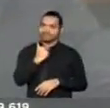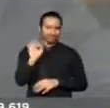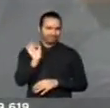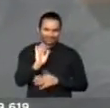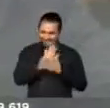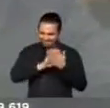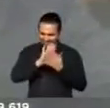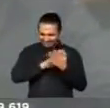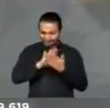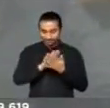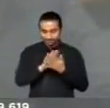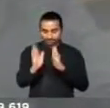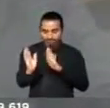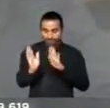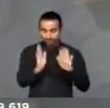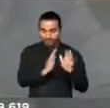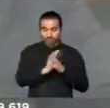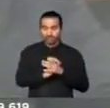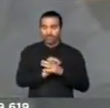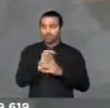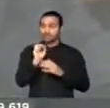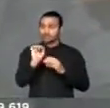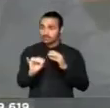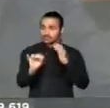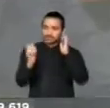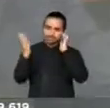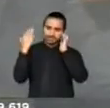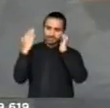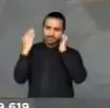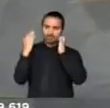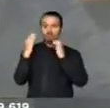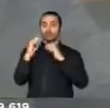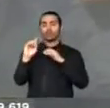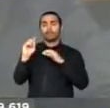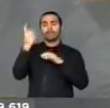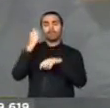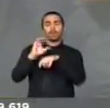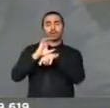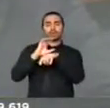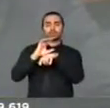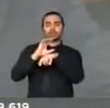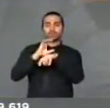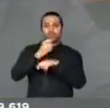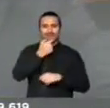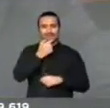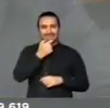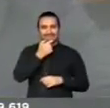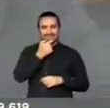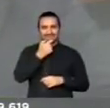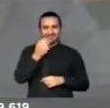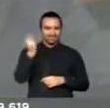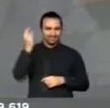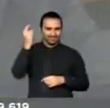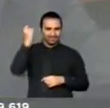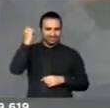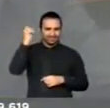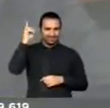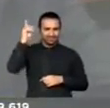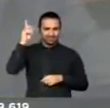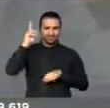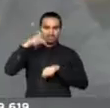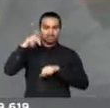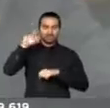se nós formos lá para a primeira Constituição inglesa, quando iniciou-se o constitucionalismo,